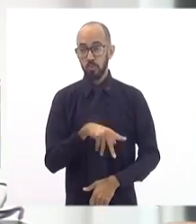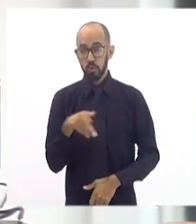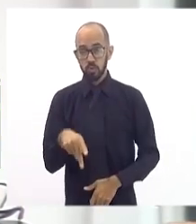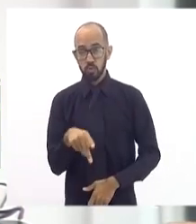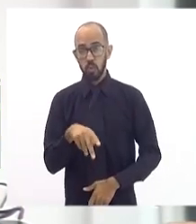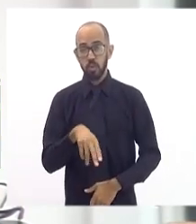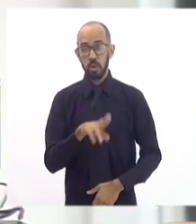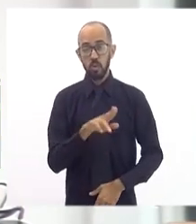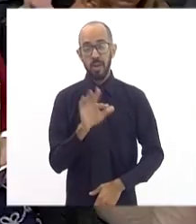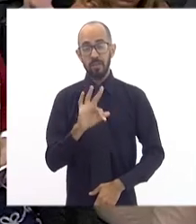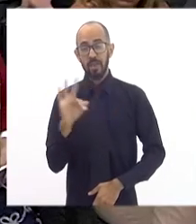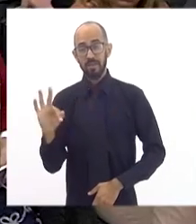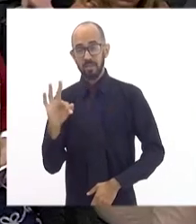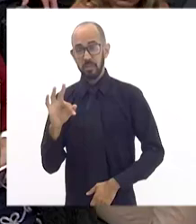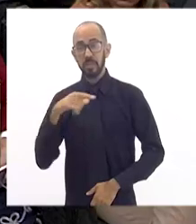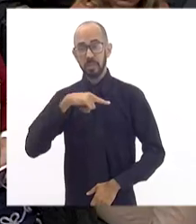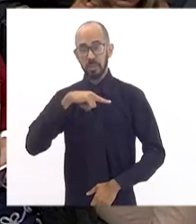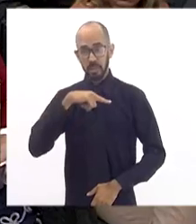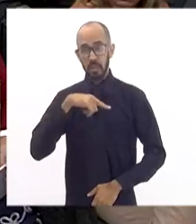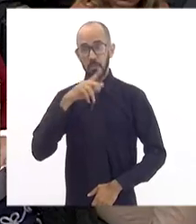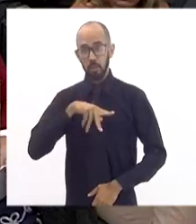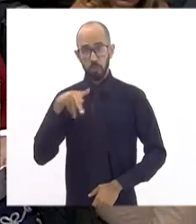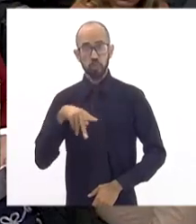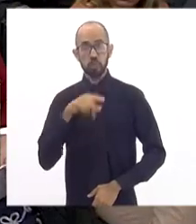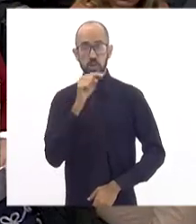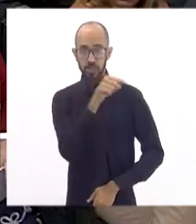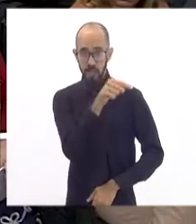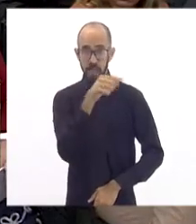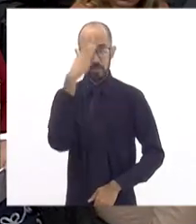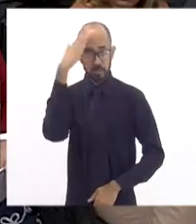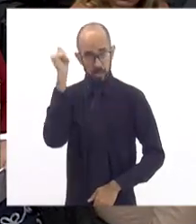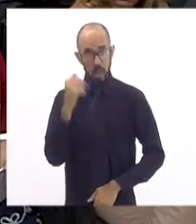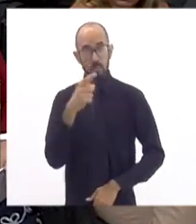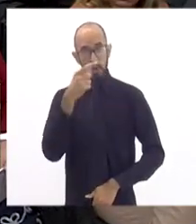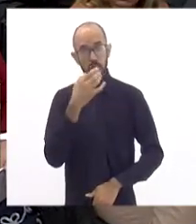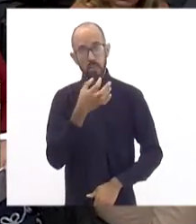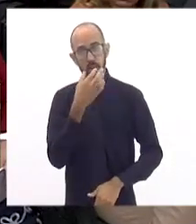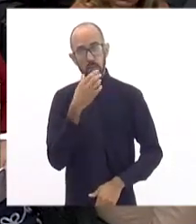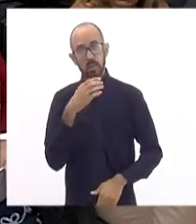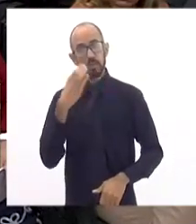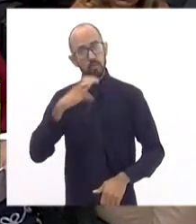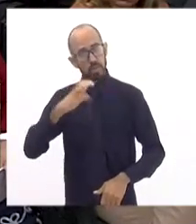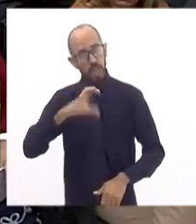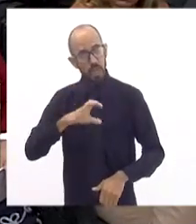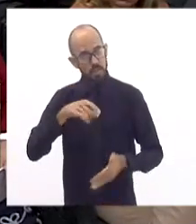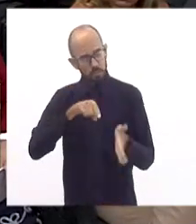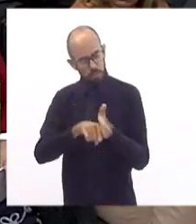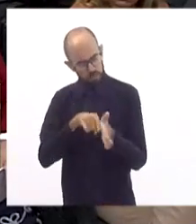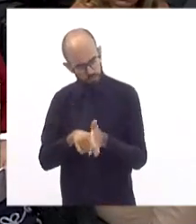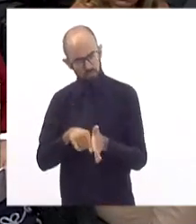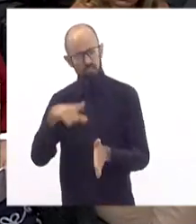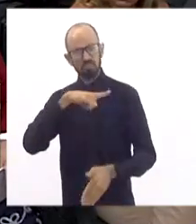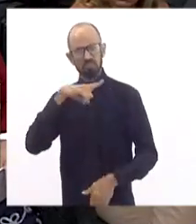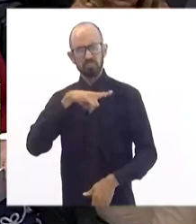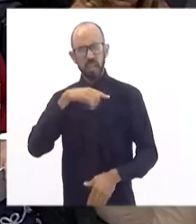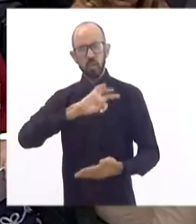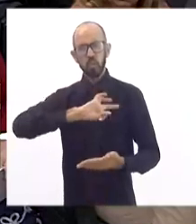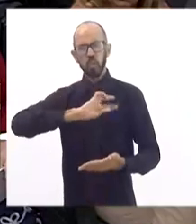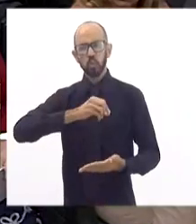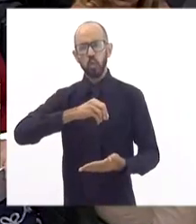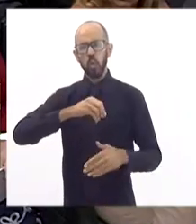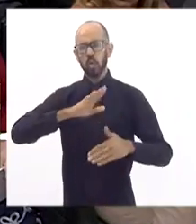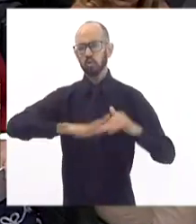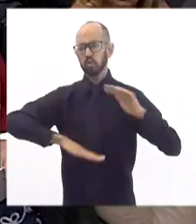um dos orgulhos do Rio de Janeiro um dos trunfos do Rio de Janeiro é o acervo de ciência de pesquisa e produção de conhecimento de todas as áreas